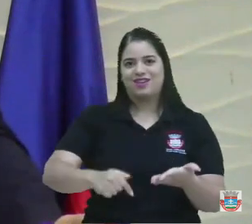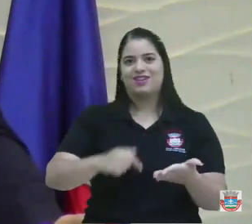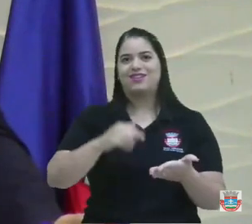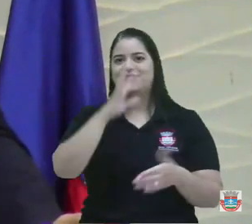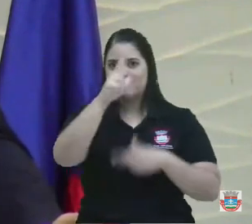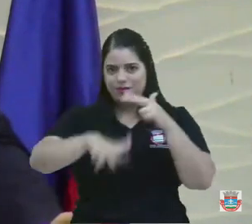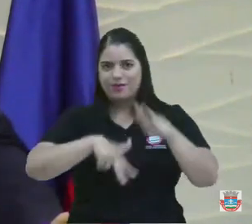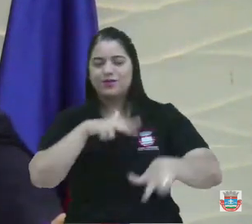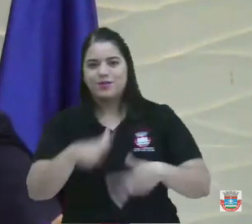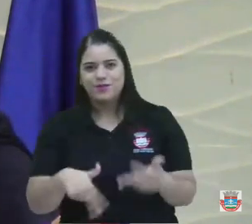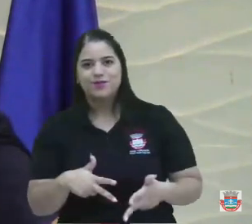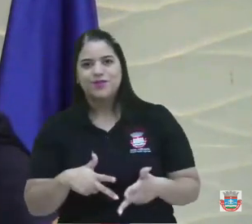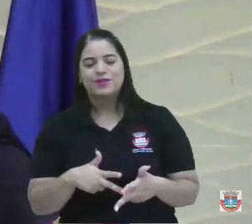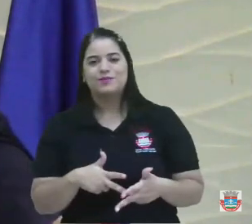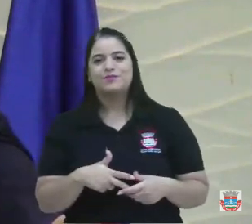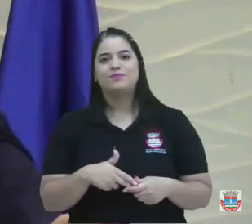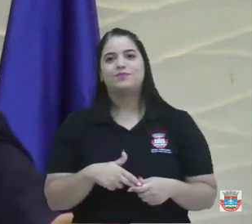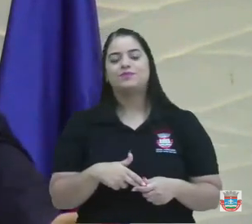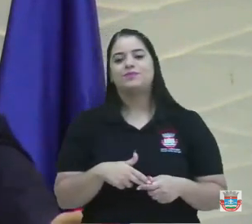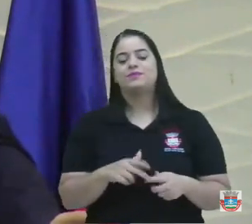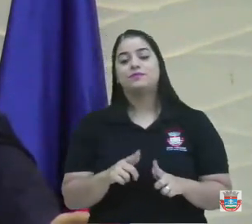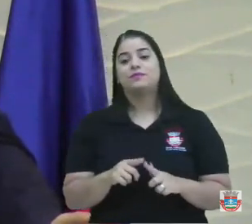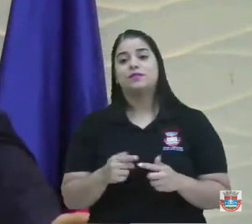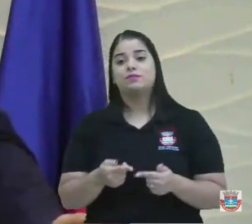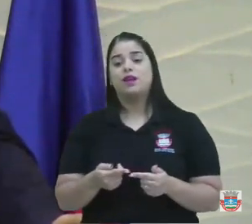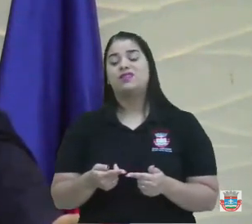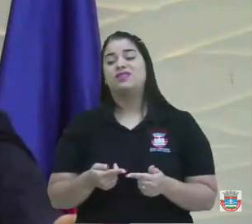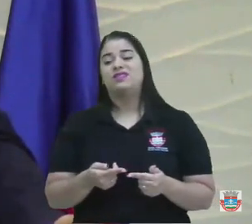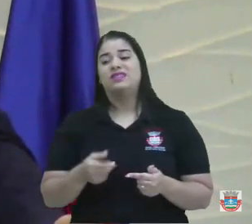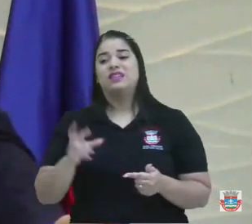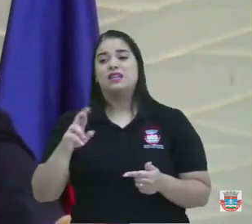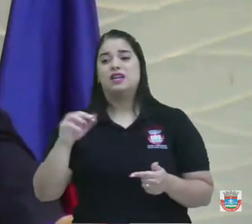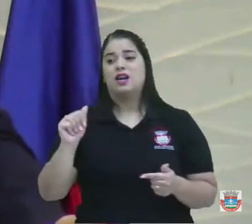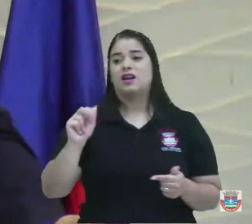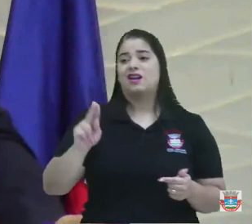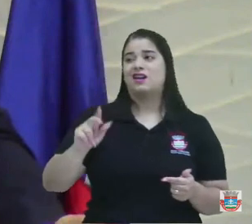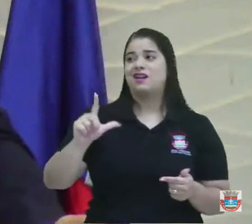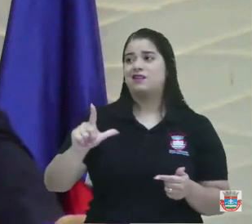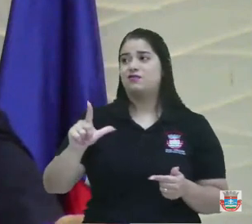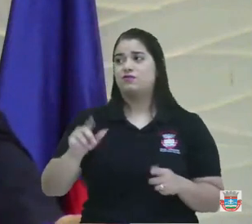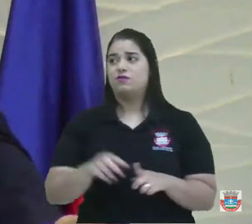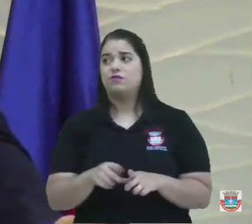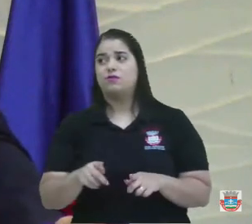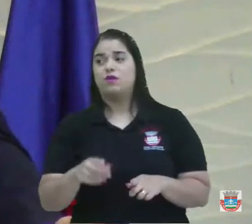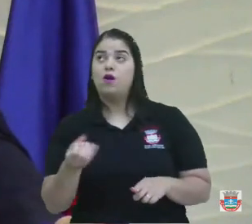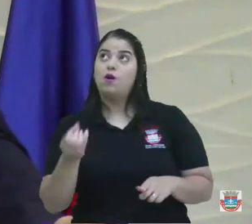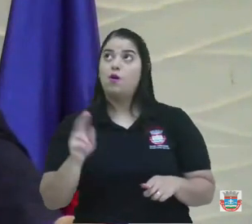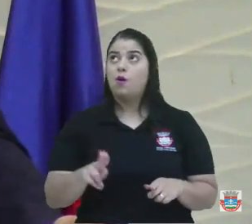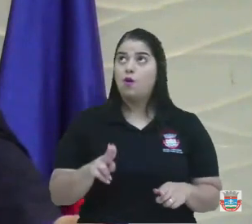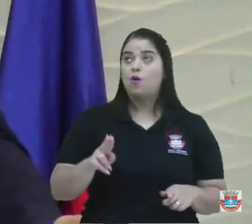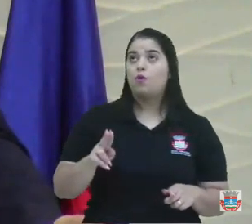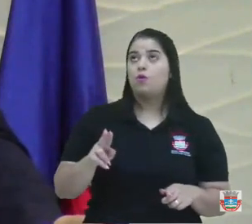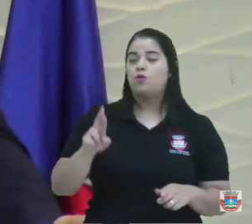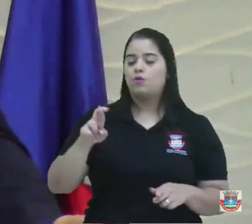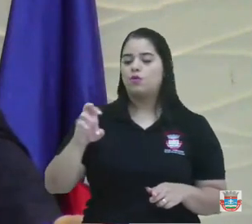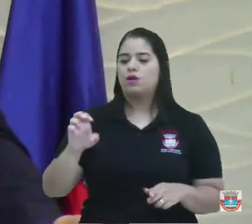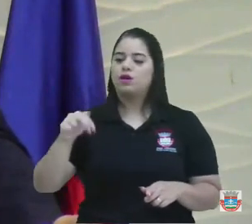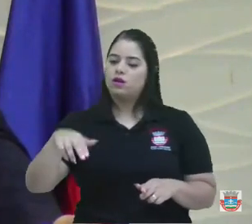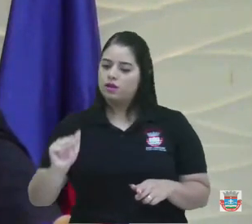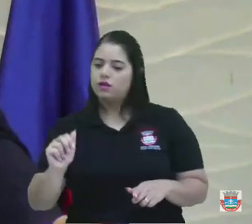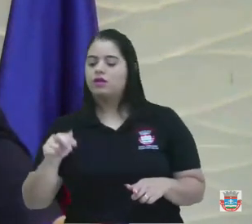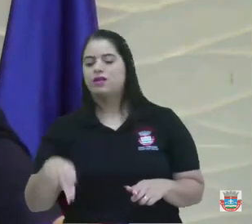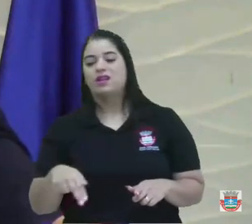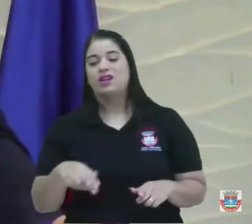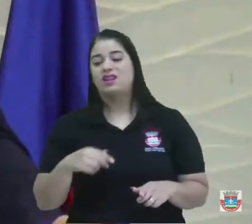município, acredito com exceção de Raul Henrique e Vônia Queiroz, que não renovaram seus mandatos, mas a gente